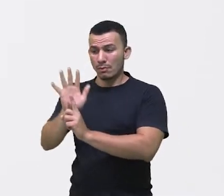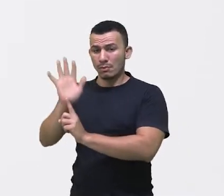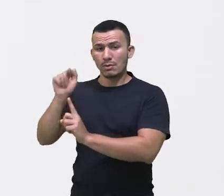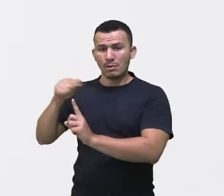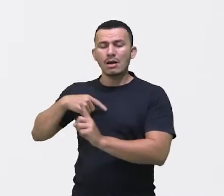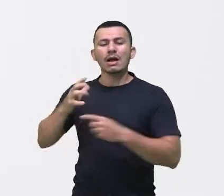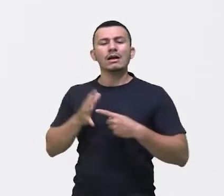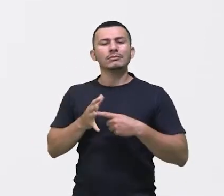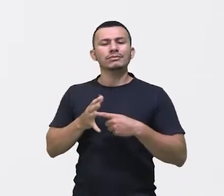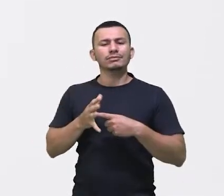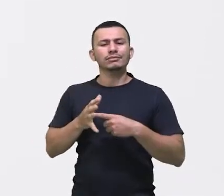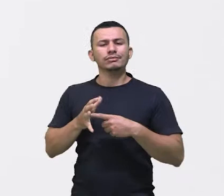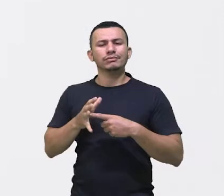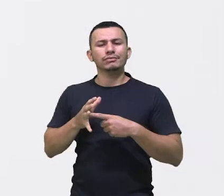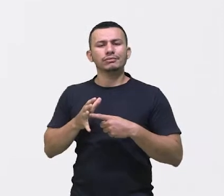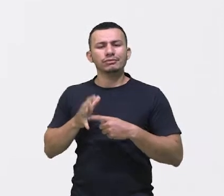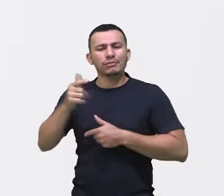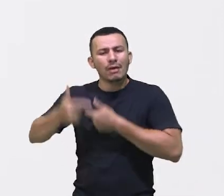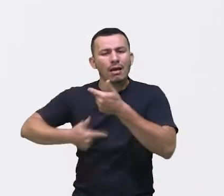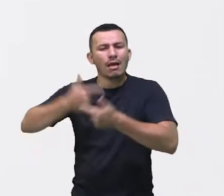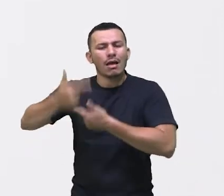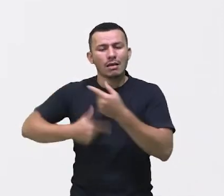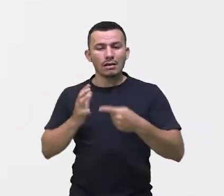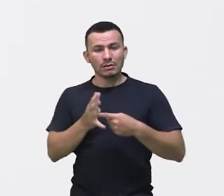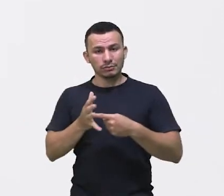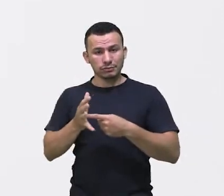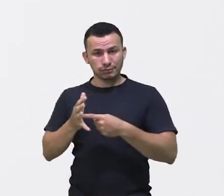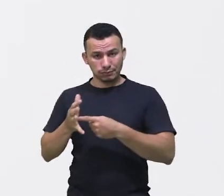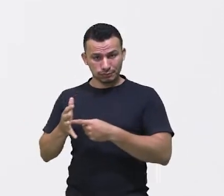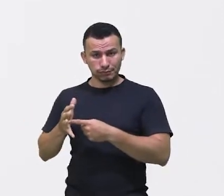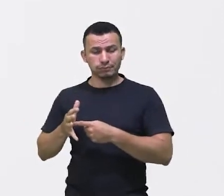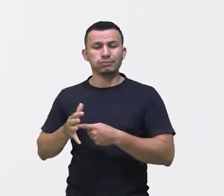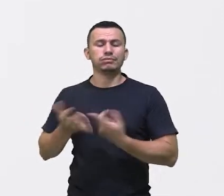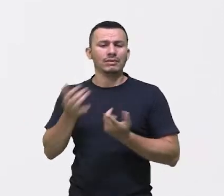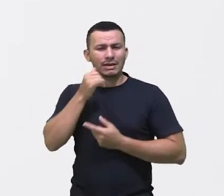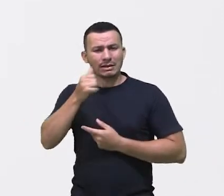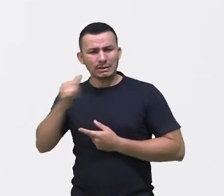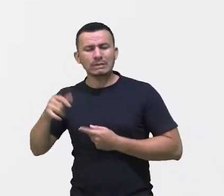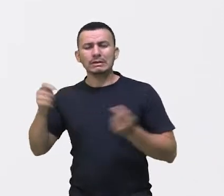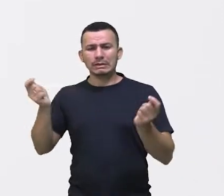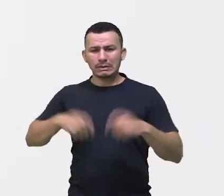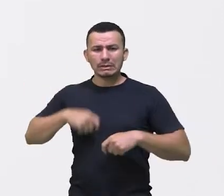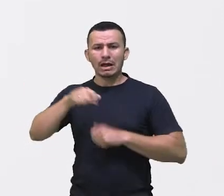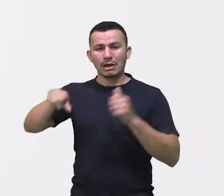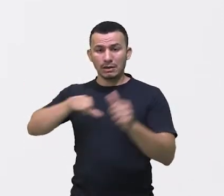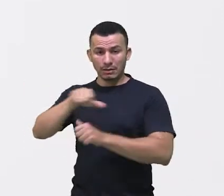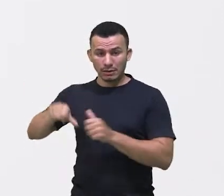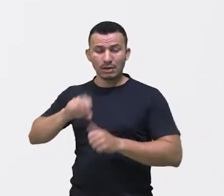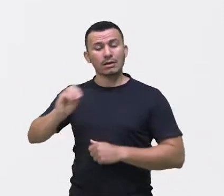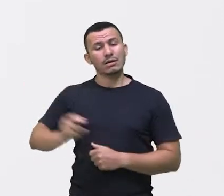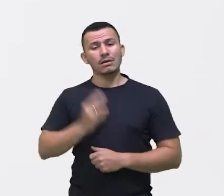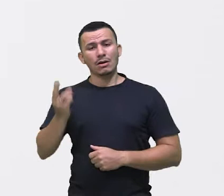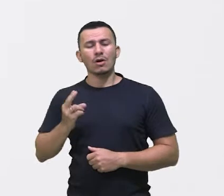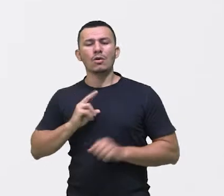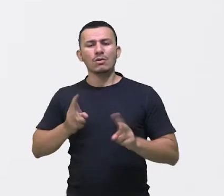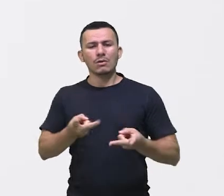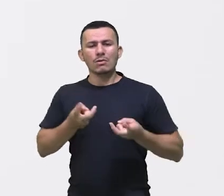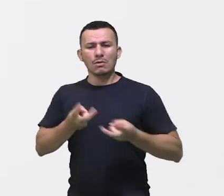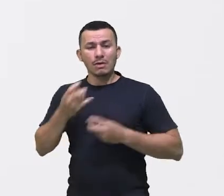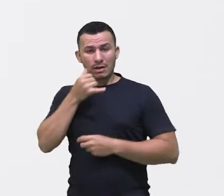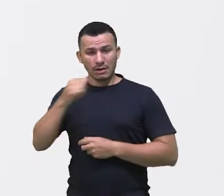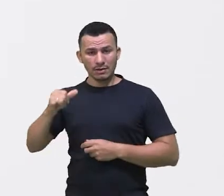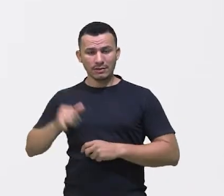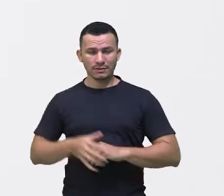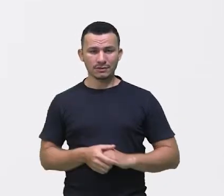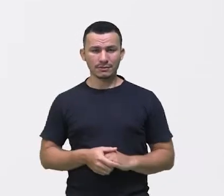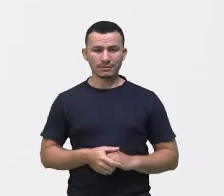aquela máquina funcione, com que aquela bateria consiga gerar energia ou então captar a energia,